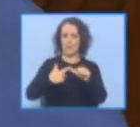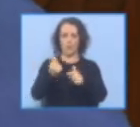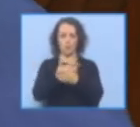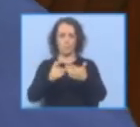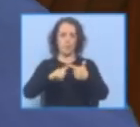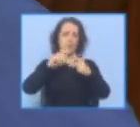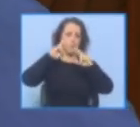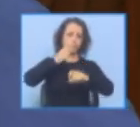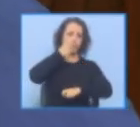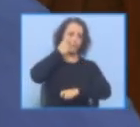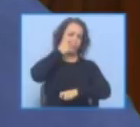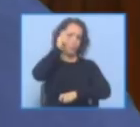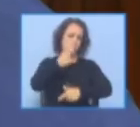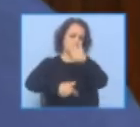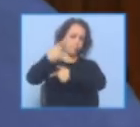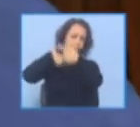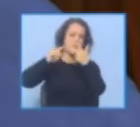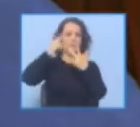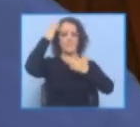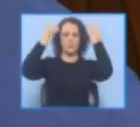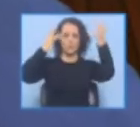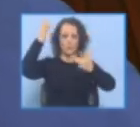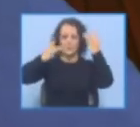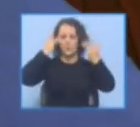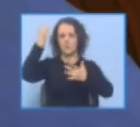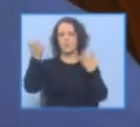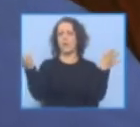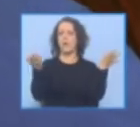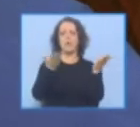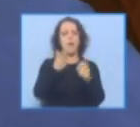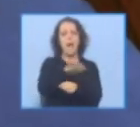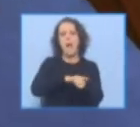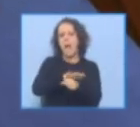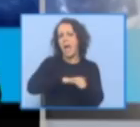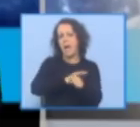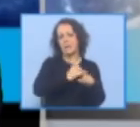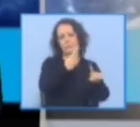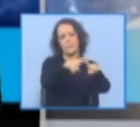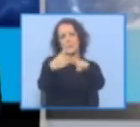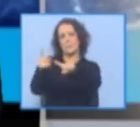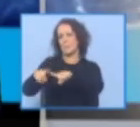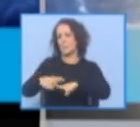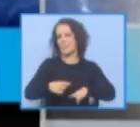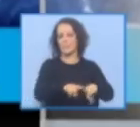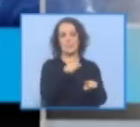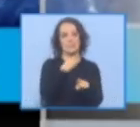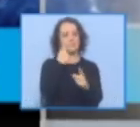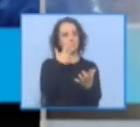à antropologia, à filosofia, todas as áreas possíveis e imaginárias que são